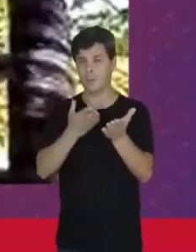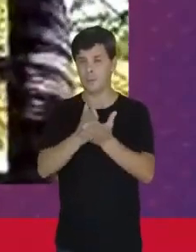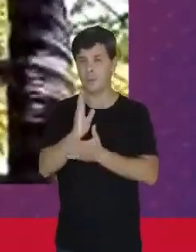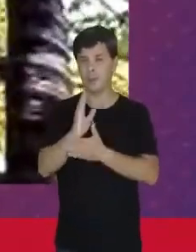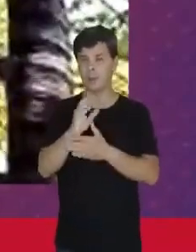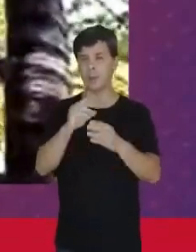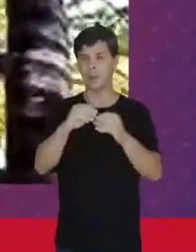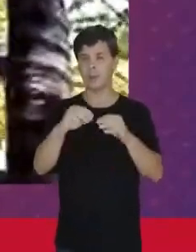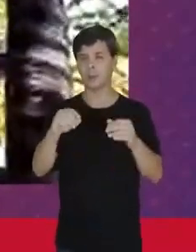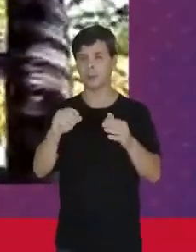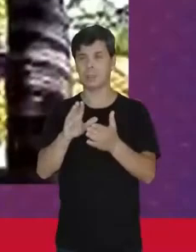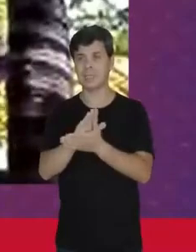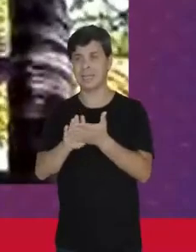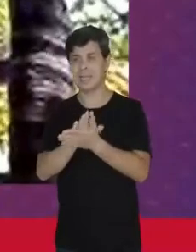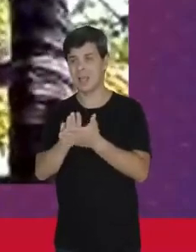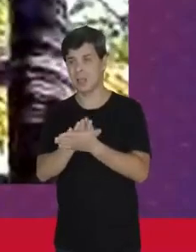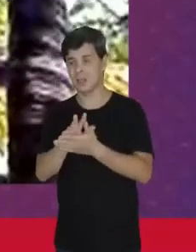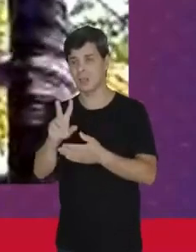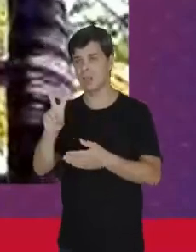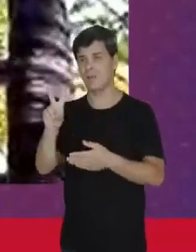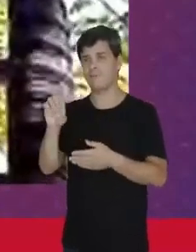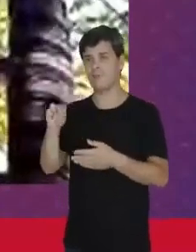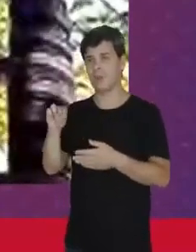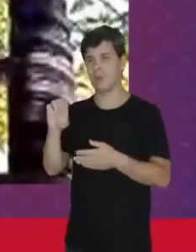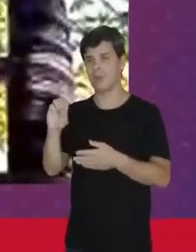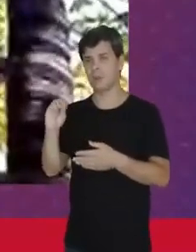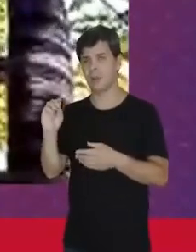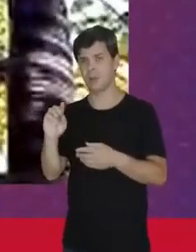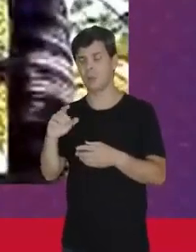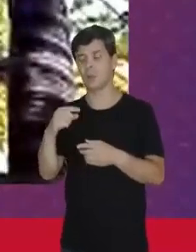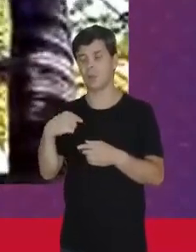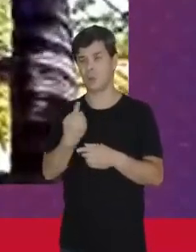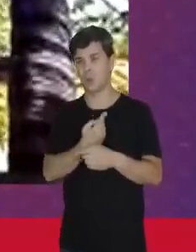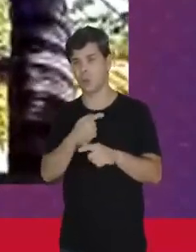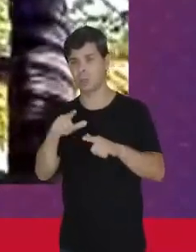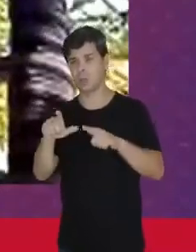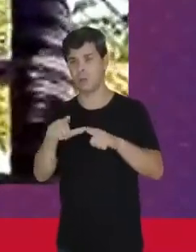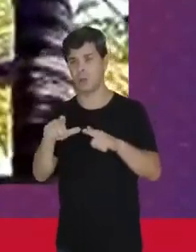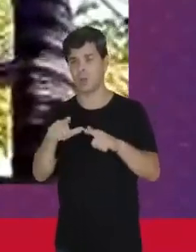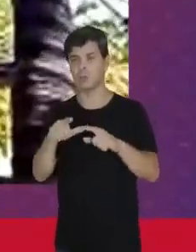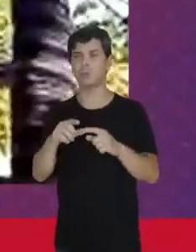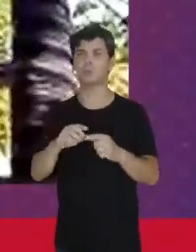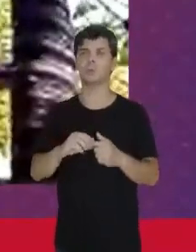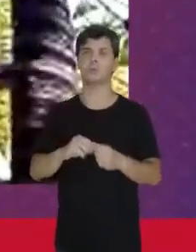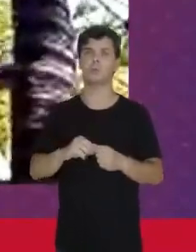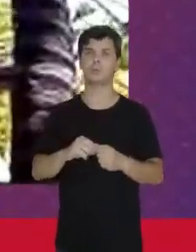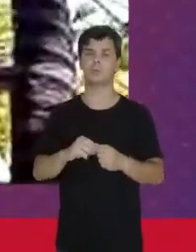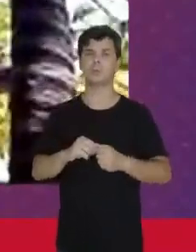que a terra não tinha veneno. E a gente trabalhou muito em cima disso aí.